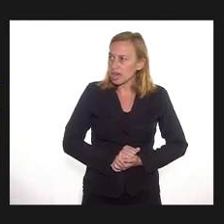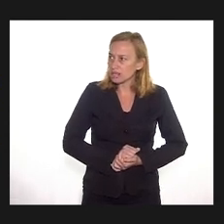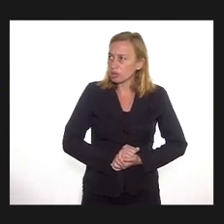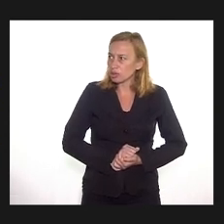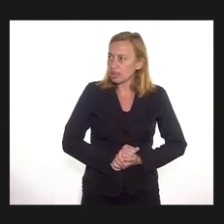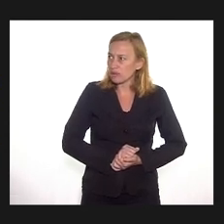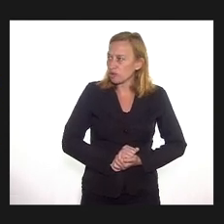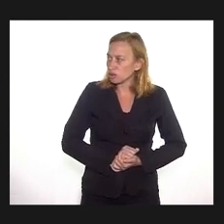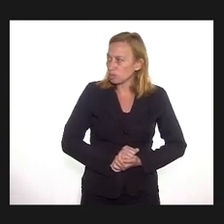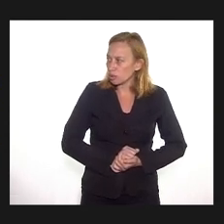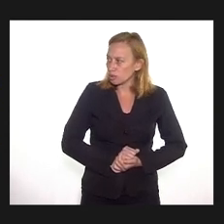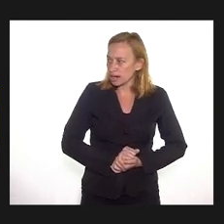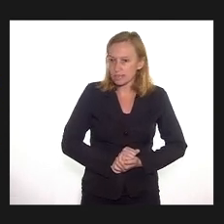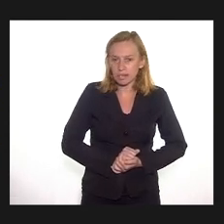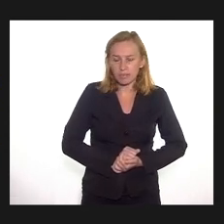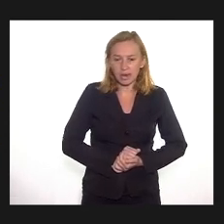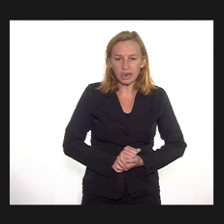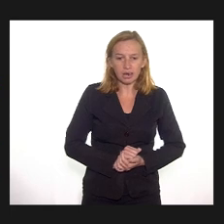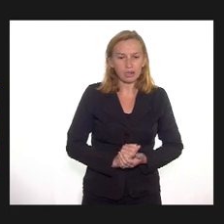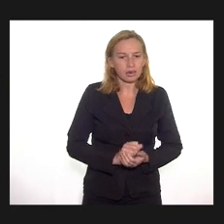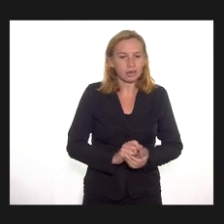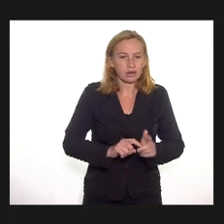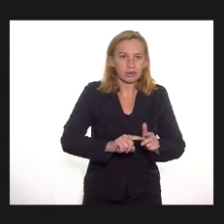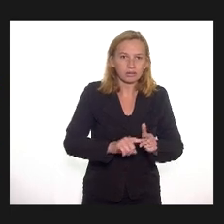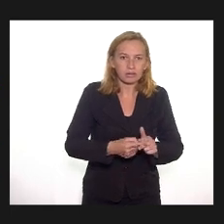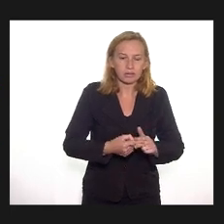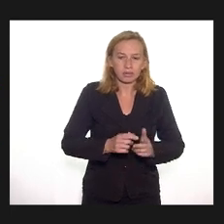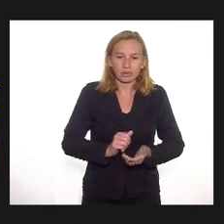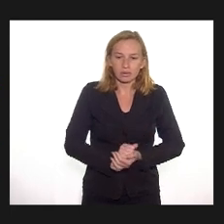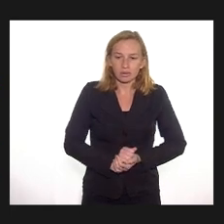lado, vem sendo depauperado por